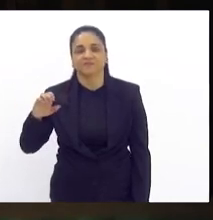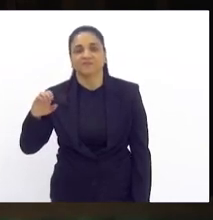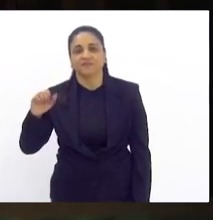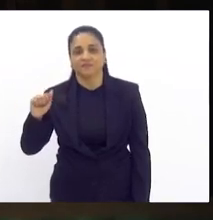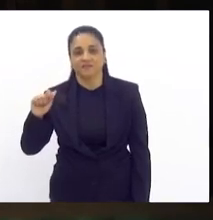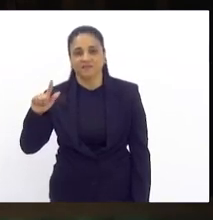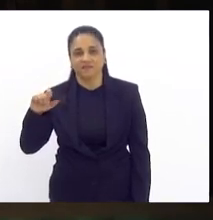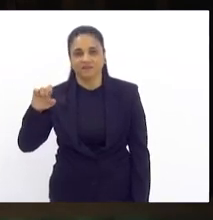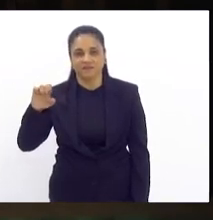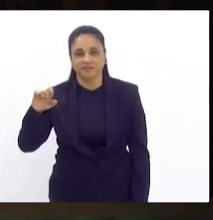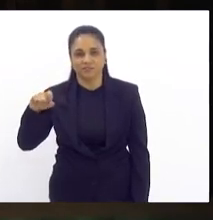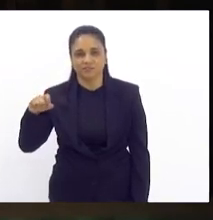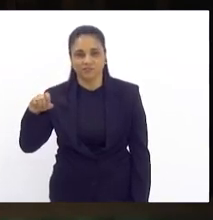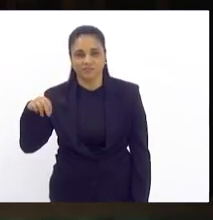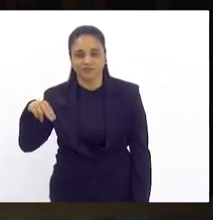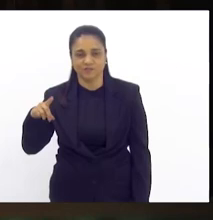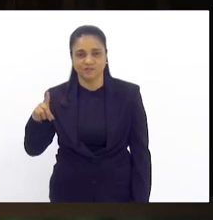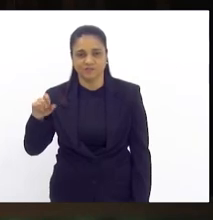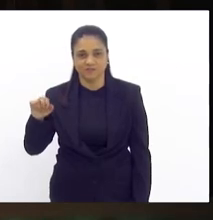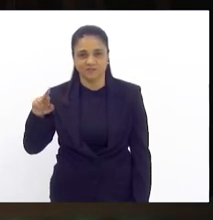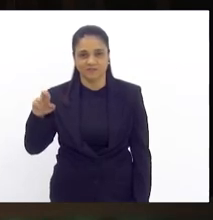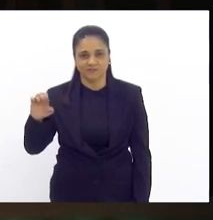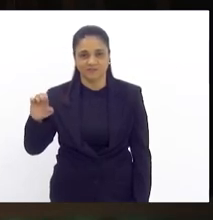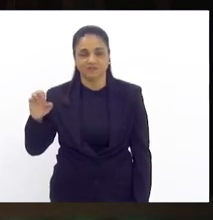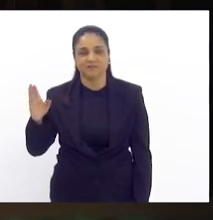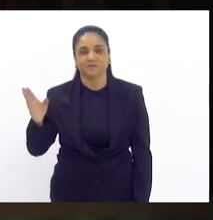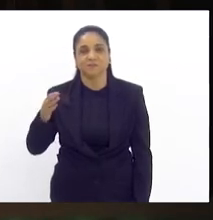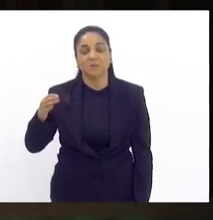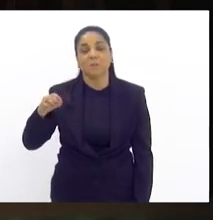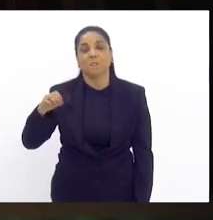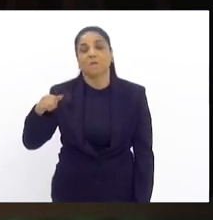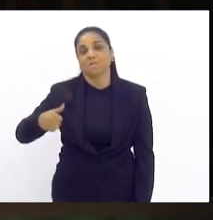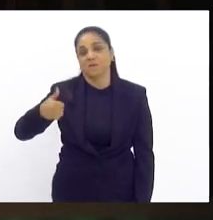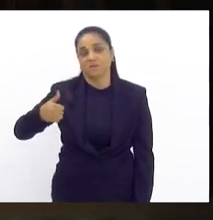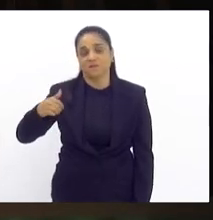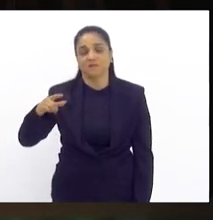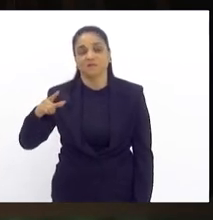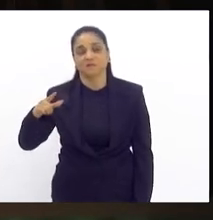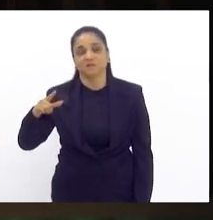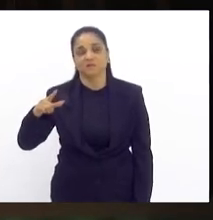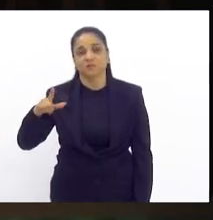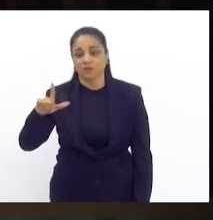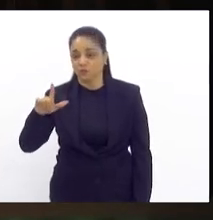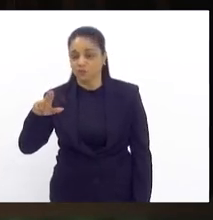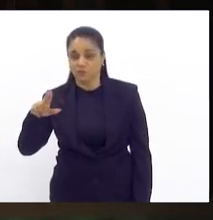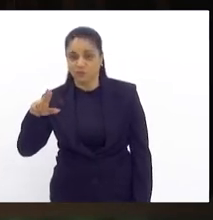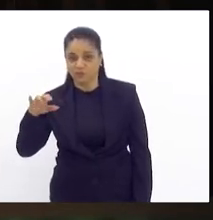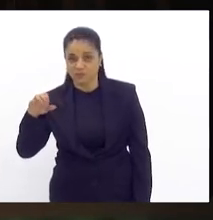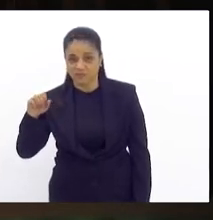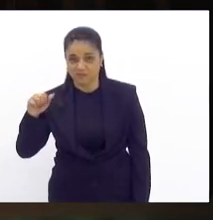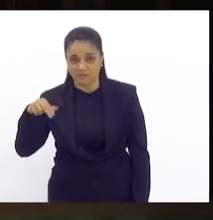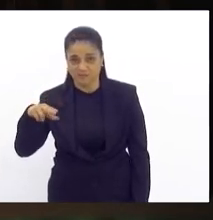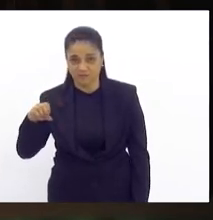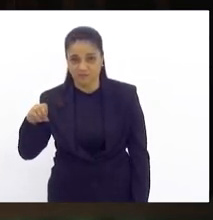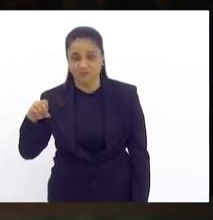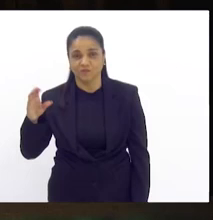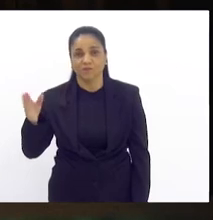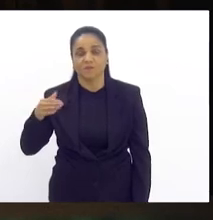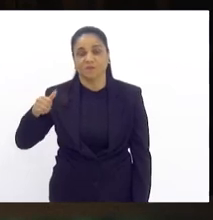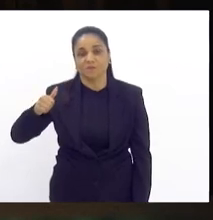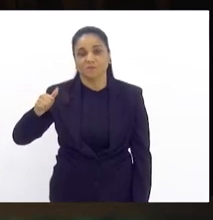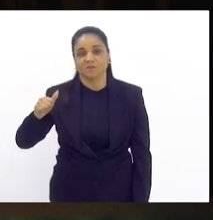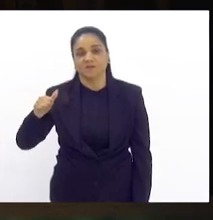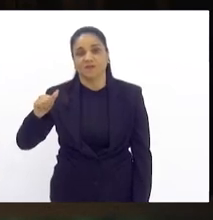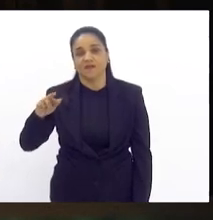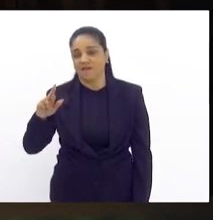Subtenente Alexandre Sabino de Oliveira. Primeiro Sargento Luciano Moutela da Rocha. Primeiro